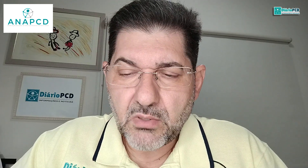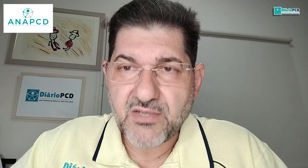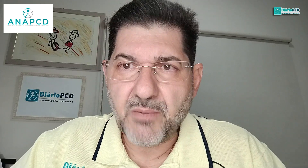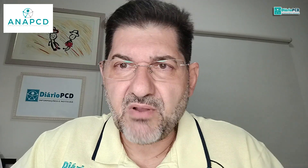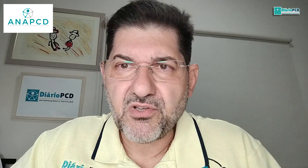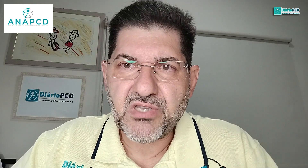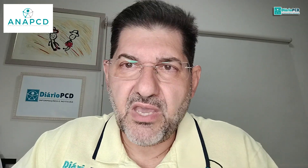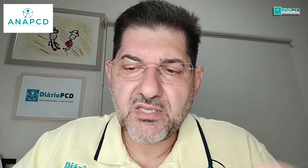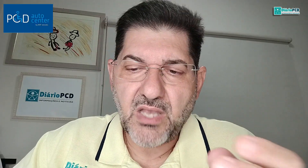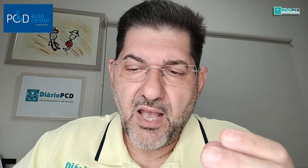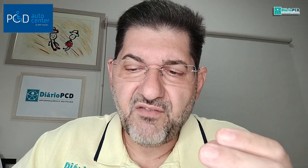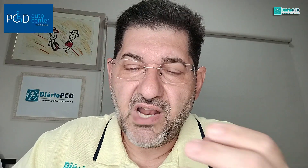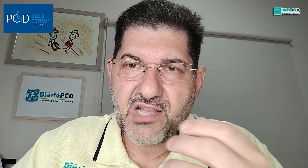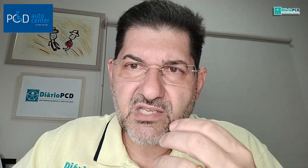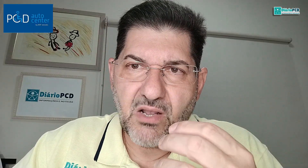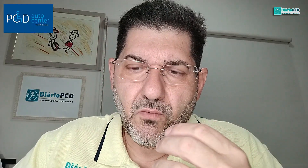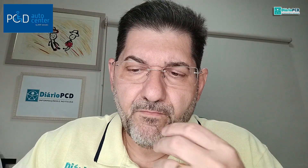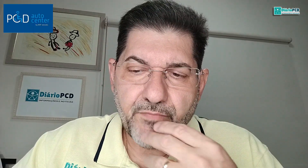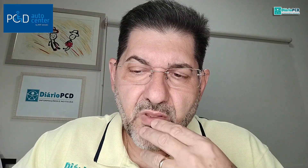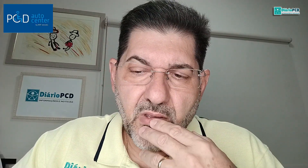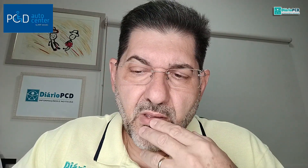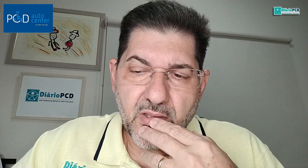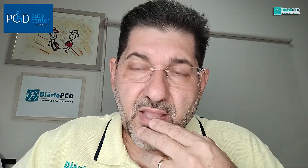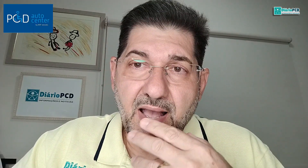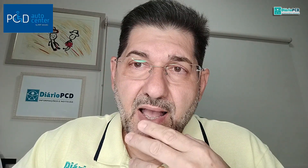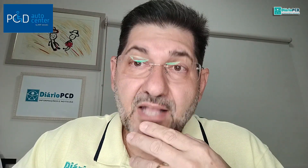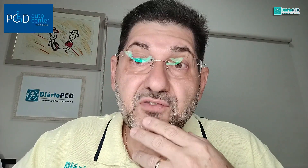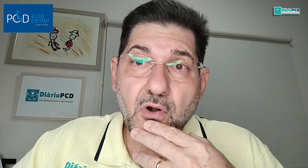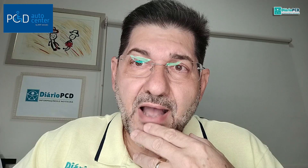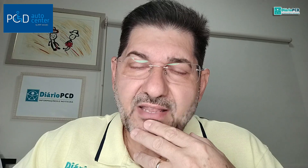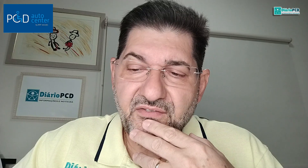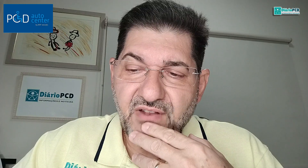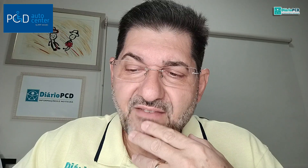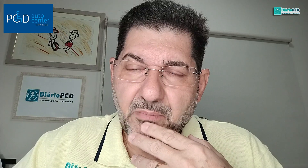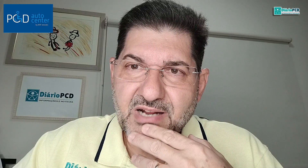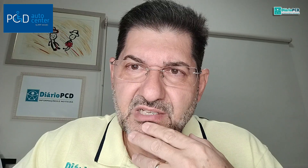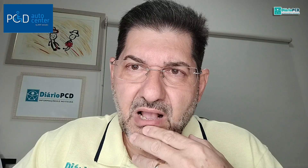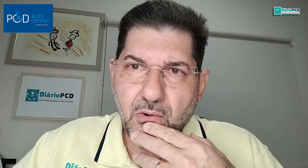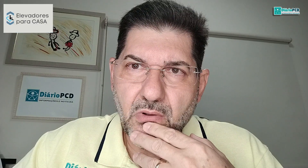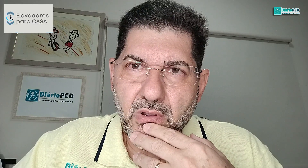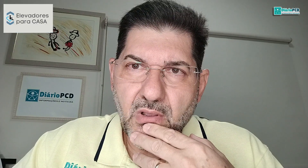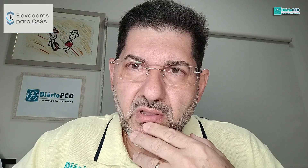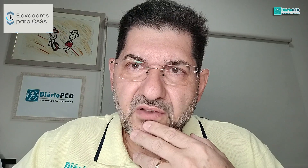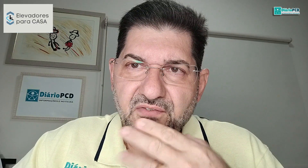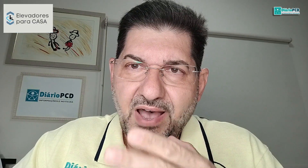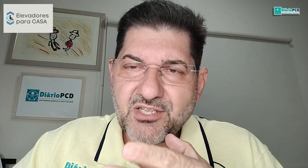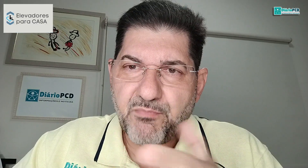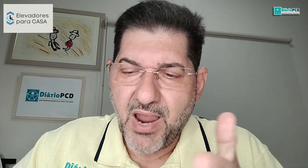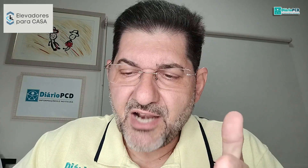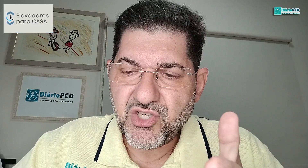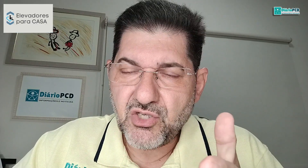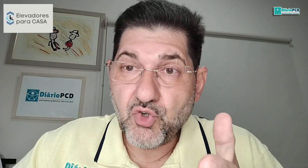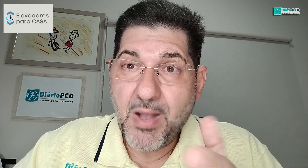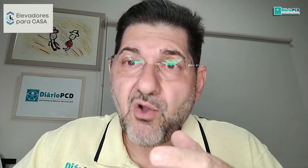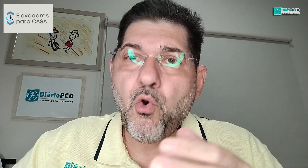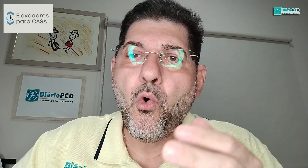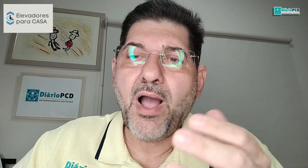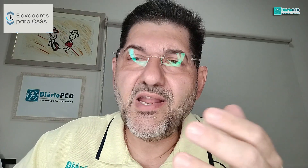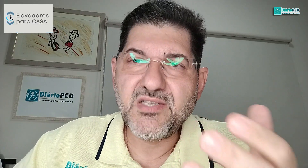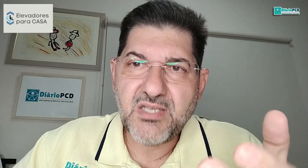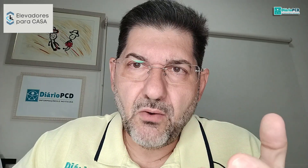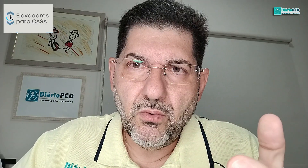quero trazer para vocês a avaliação da advogada Flávia Marçal, que faz parte de